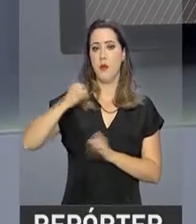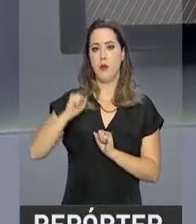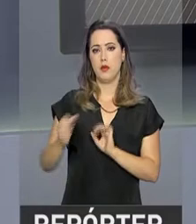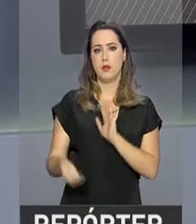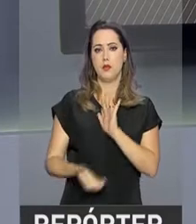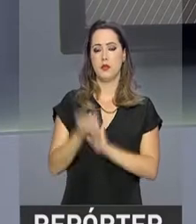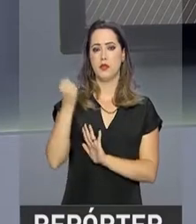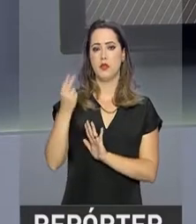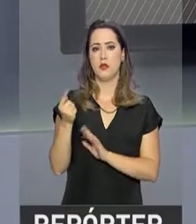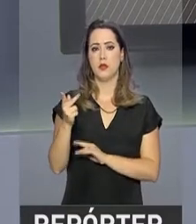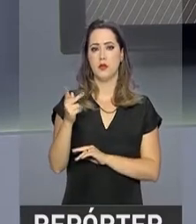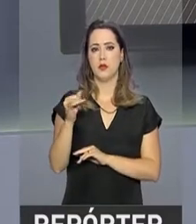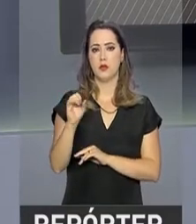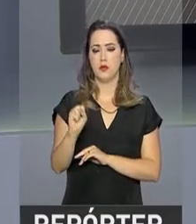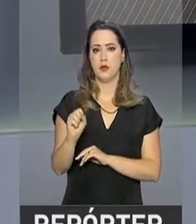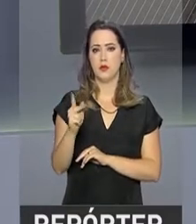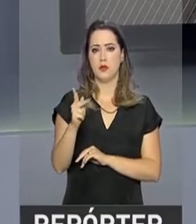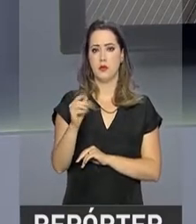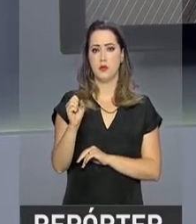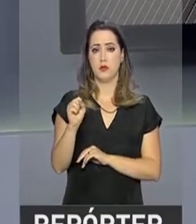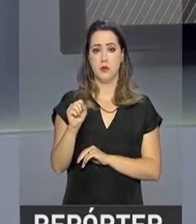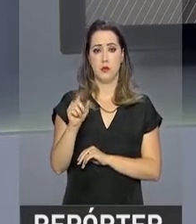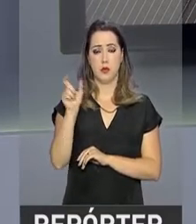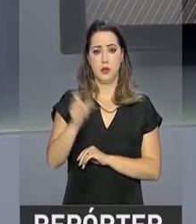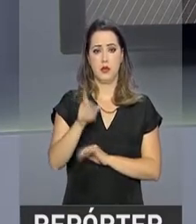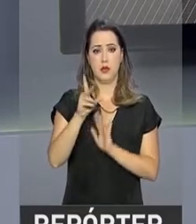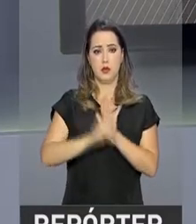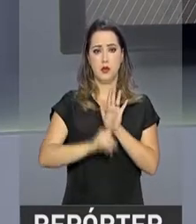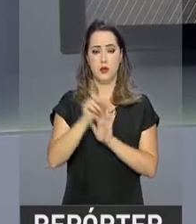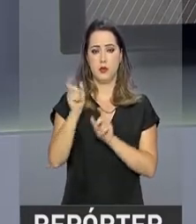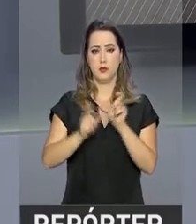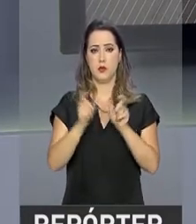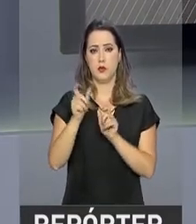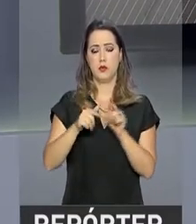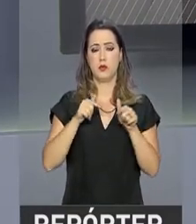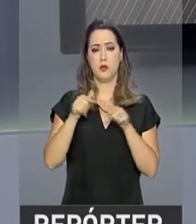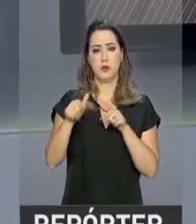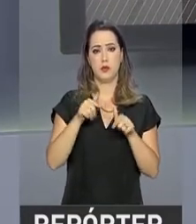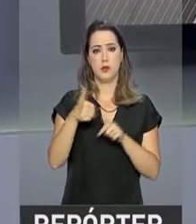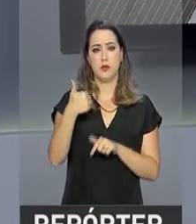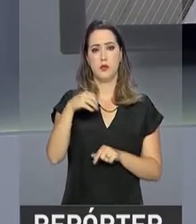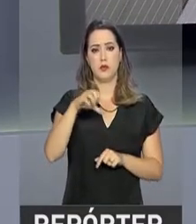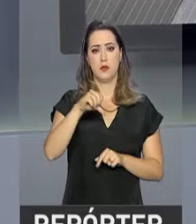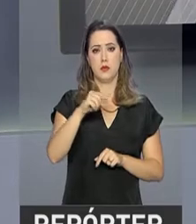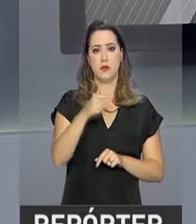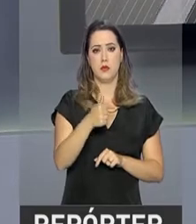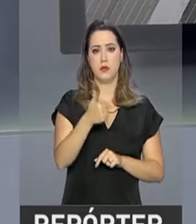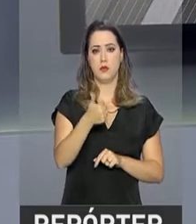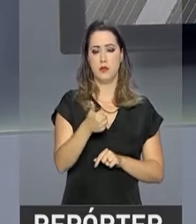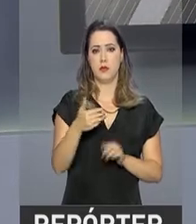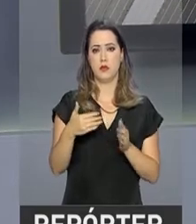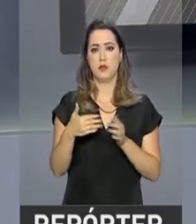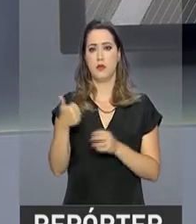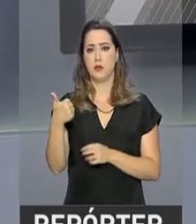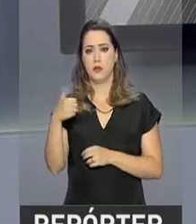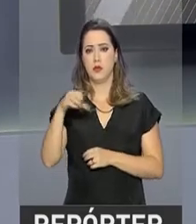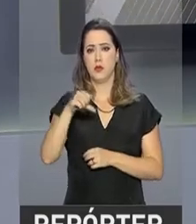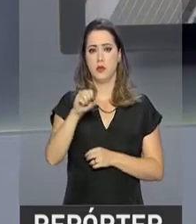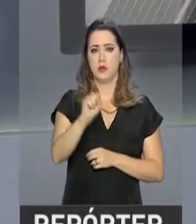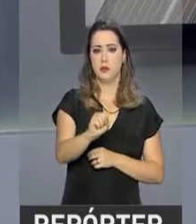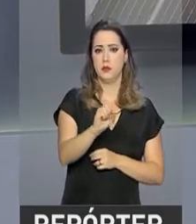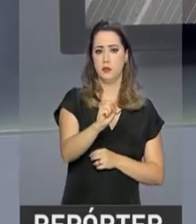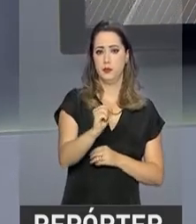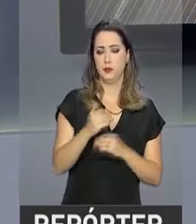sacar os recursos do pis pasep têm direito os trabalhadores cadastrados entre 1981 e 1988